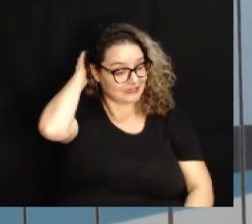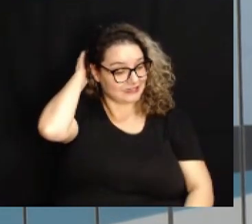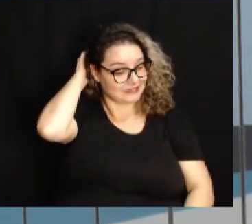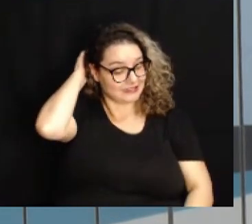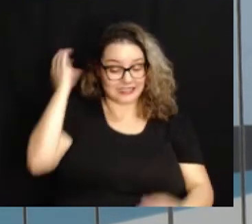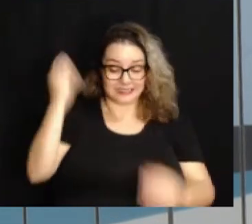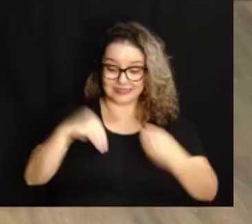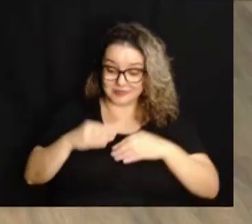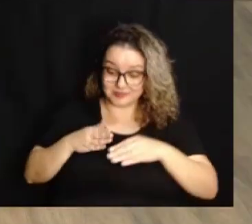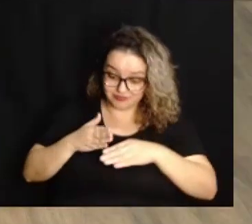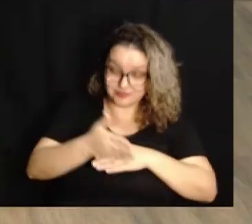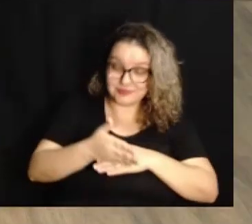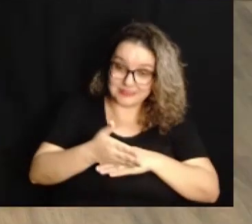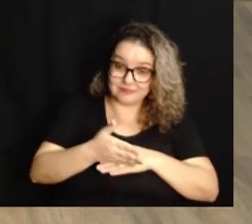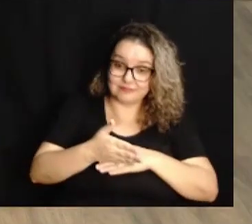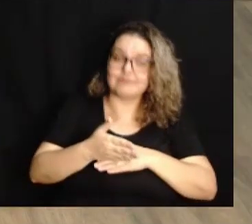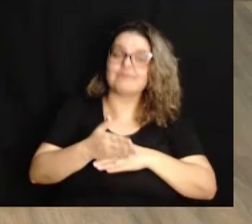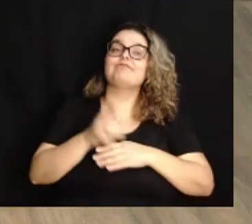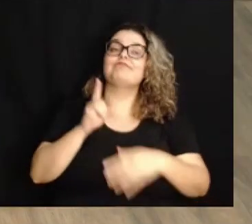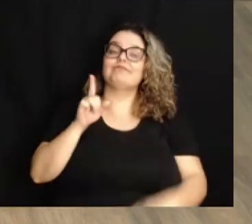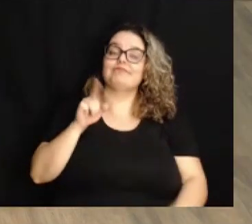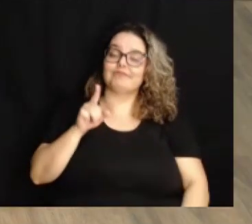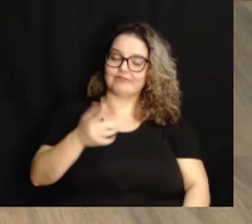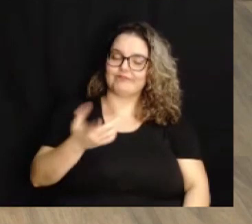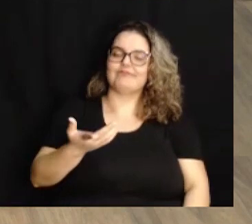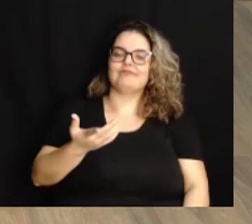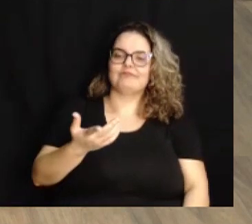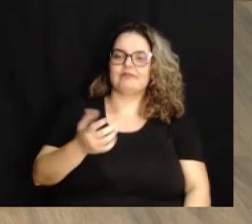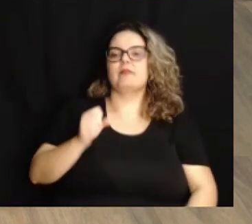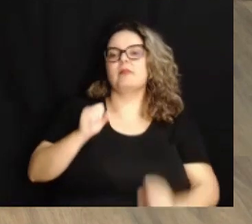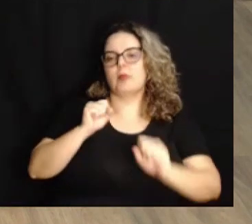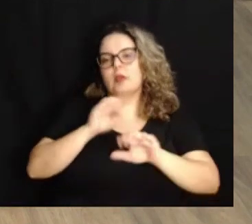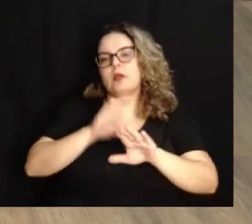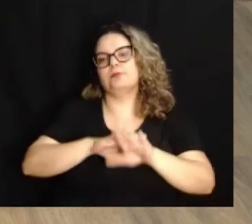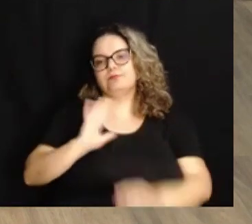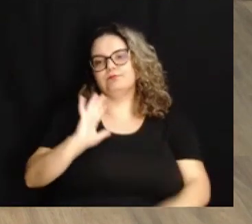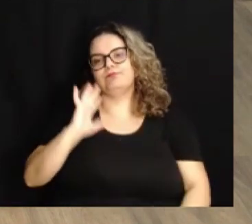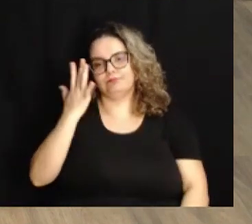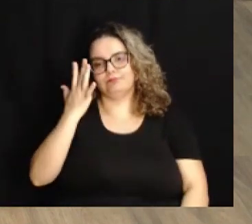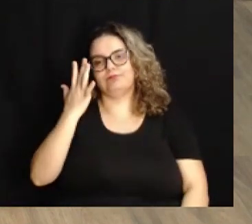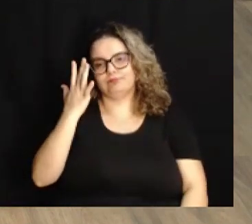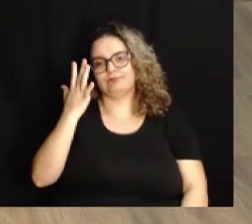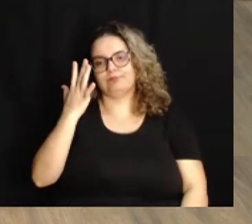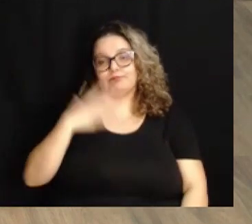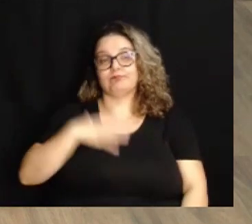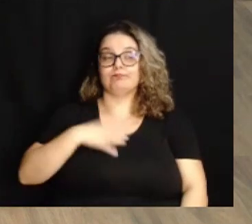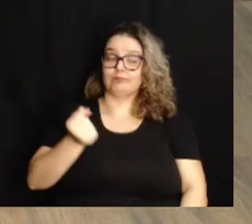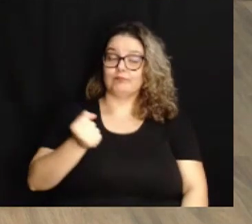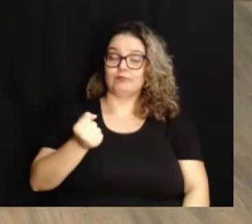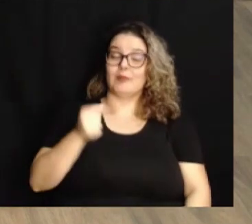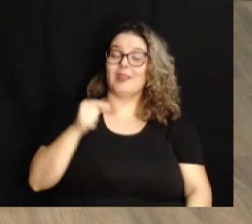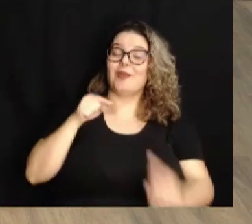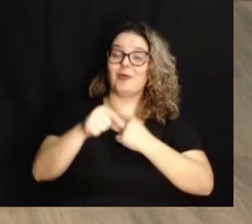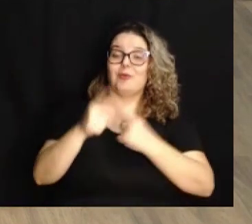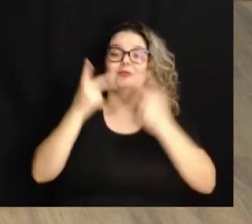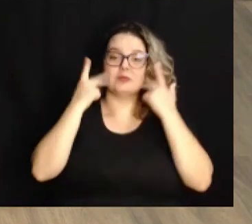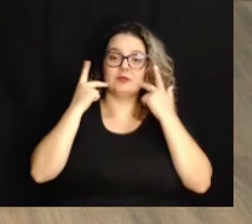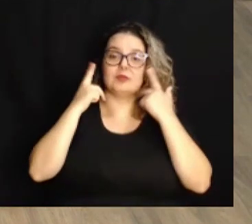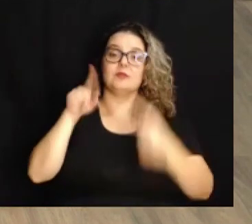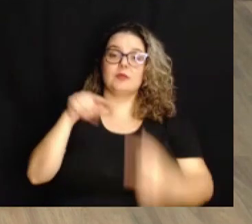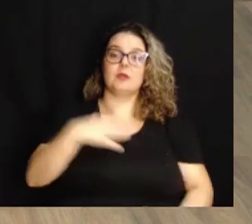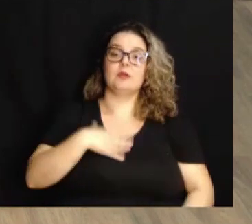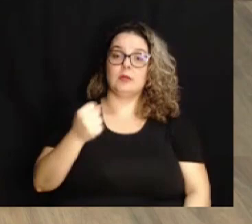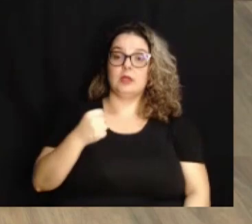pode vir a ser, né, e a pessoa cometer o ato talvez mais antinatural do ser humano, que é o suicídio. Porque a nossa tendência é sempre se